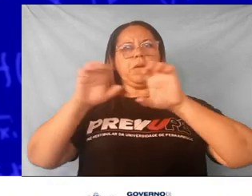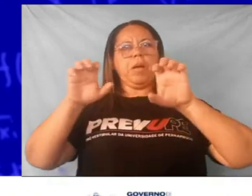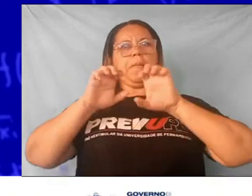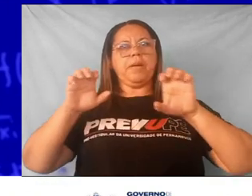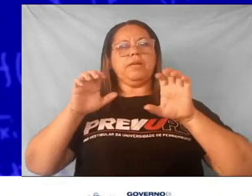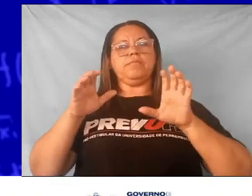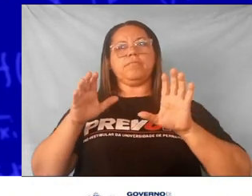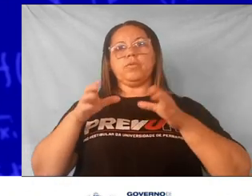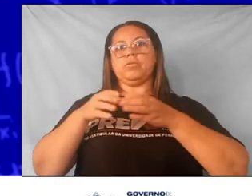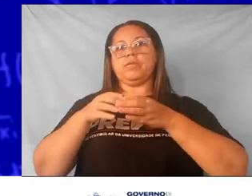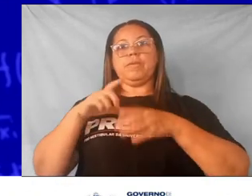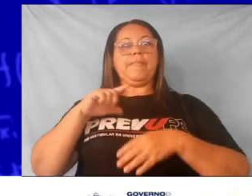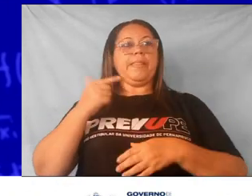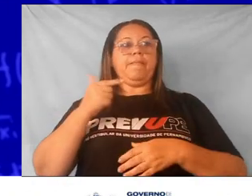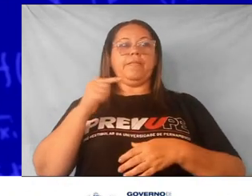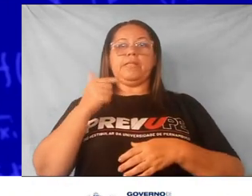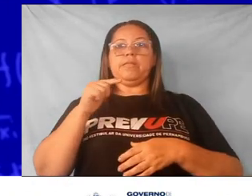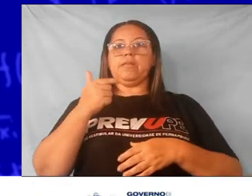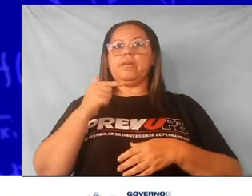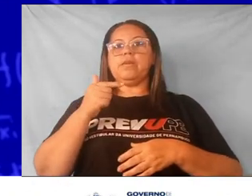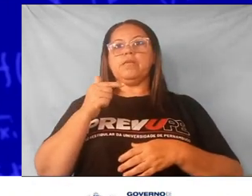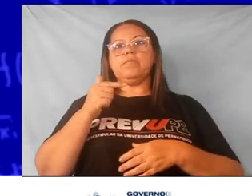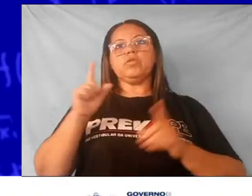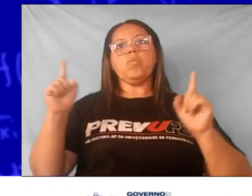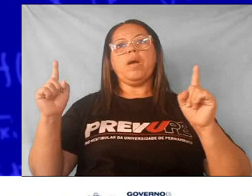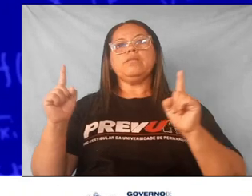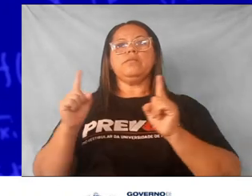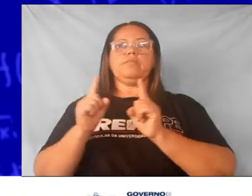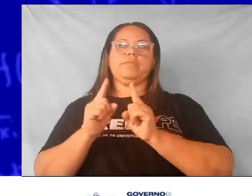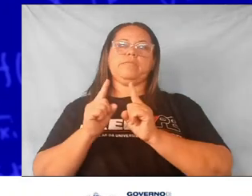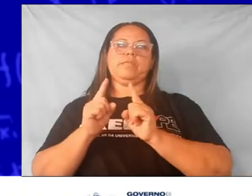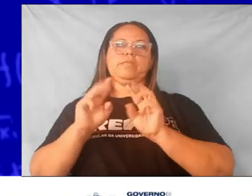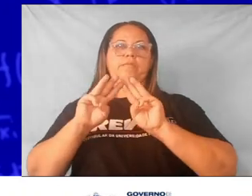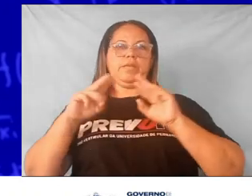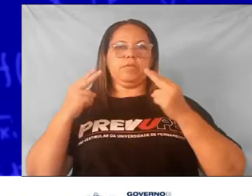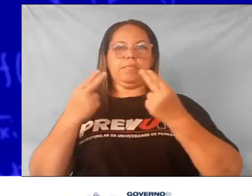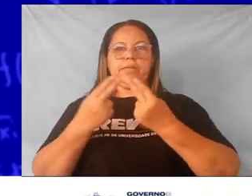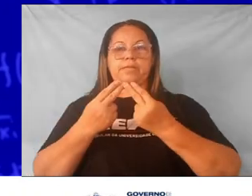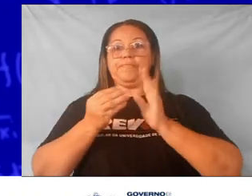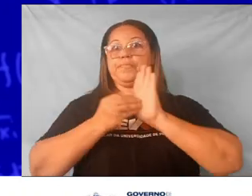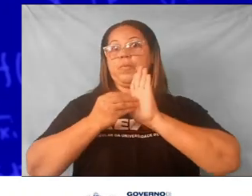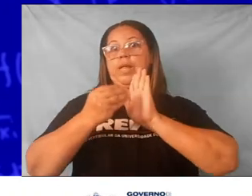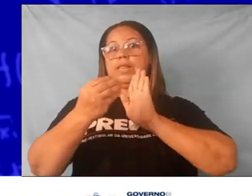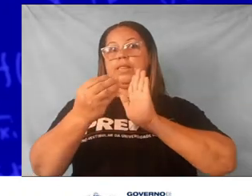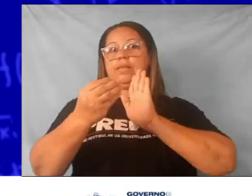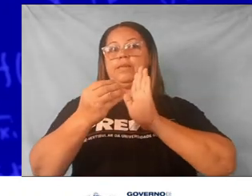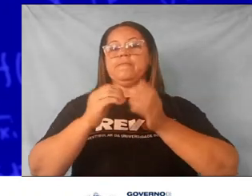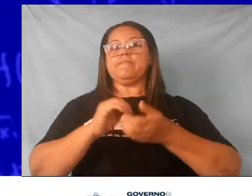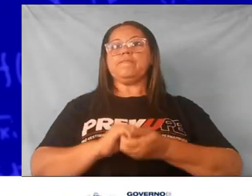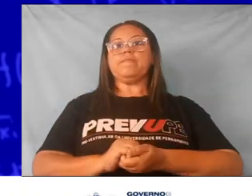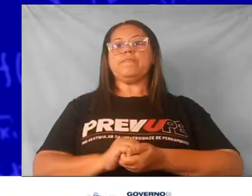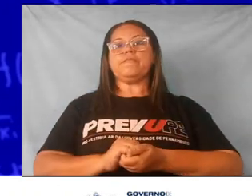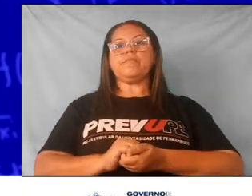quando não dispomos de uma simplificação das massas. Uma dica é